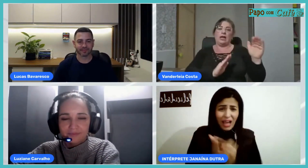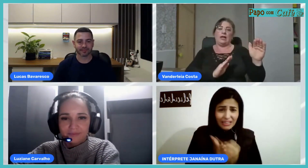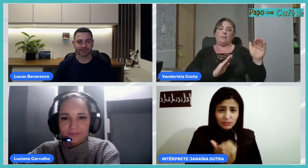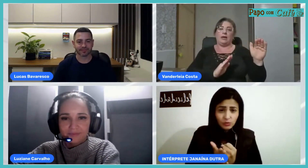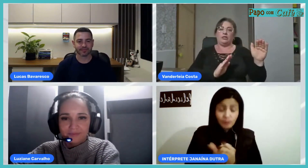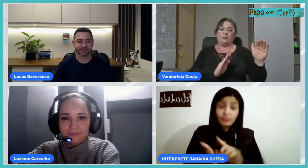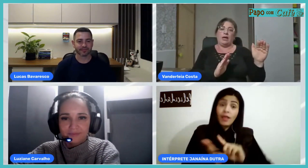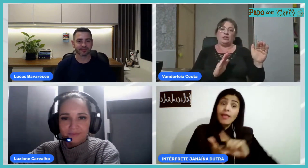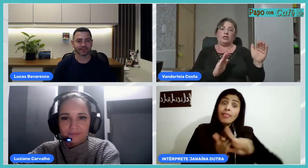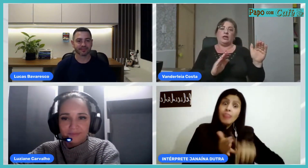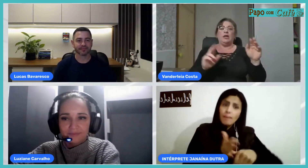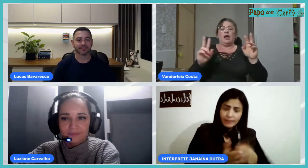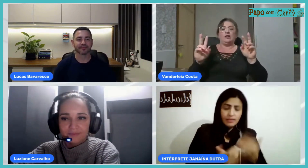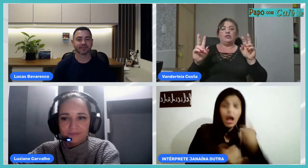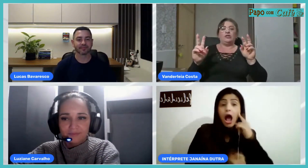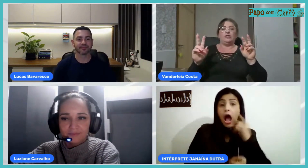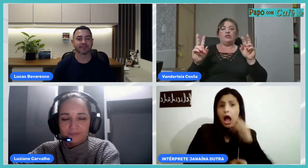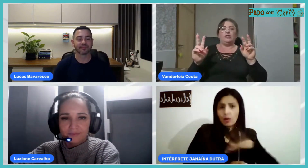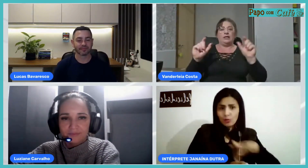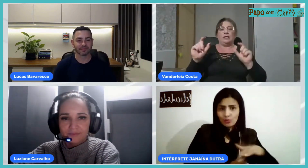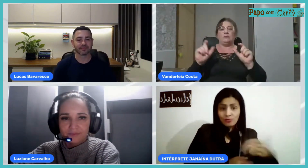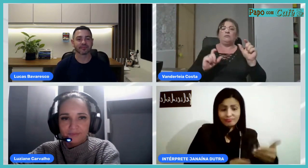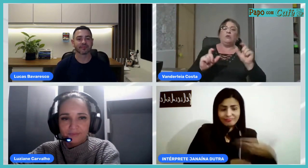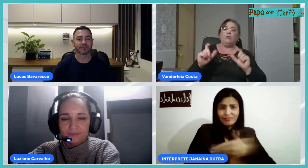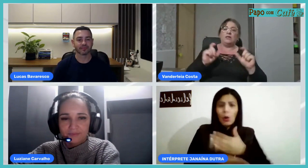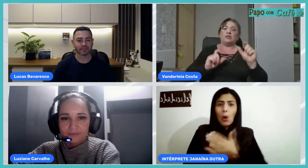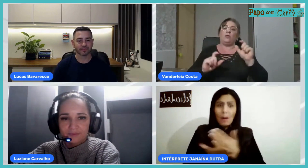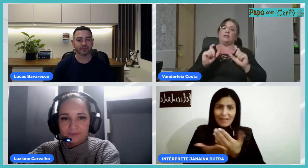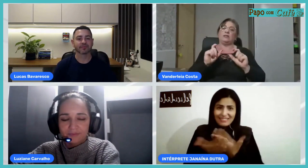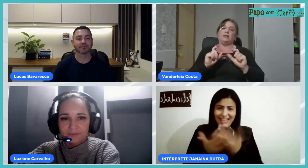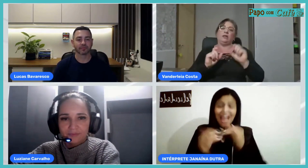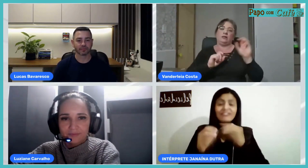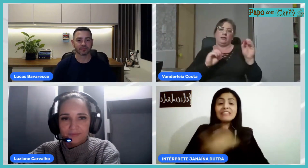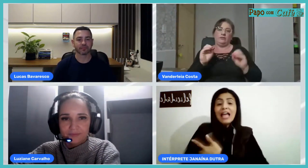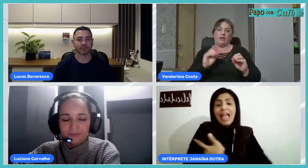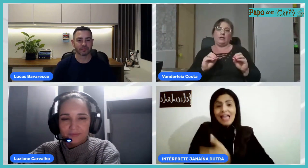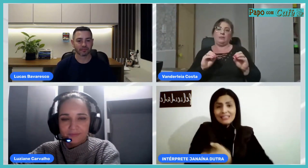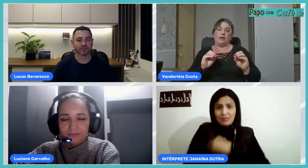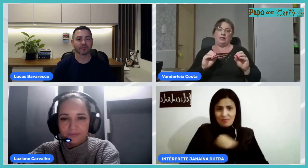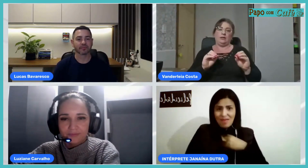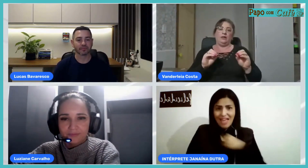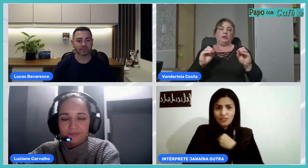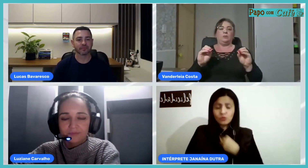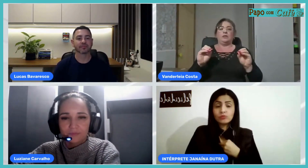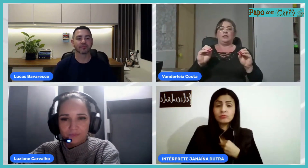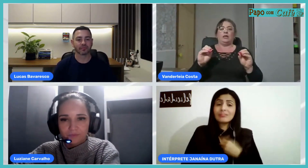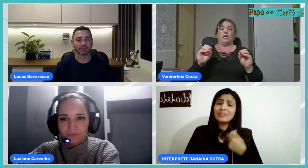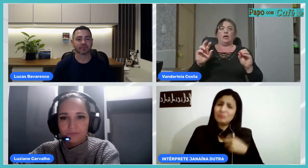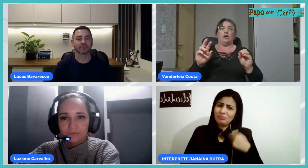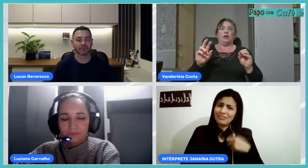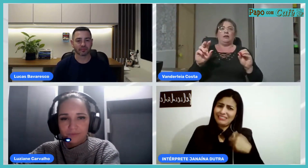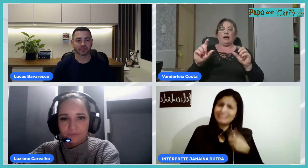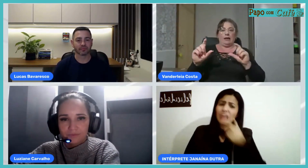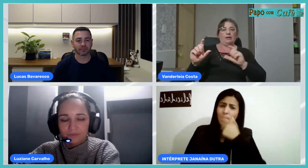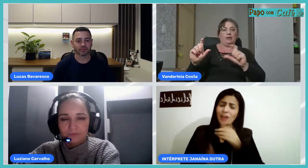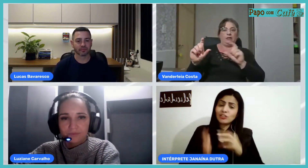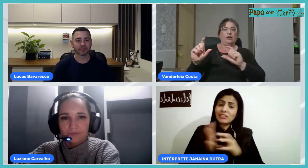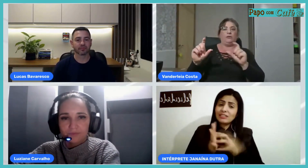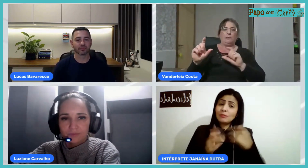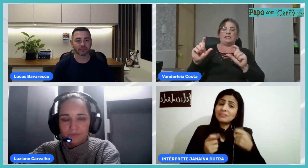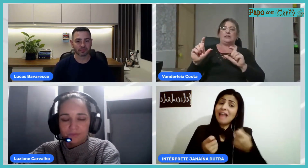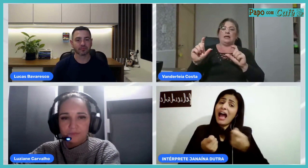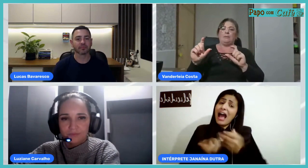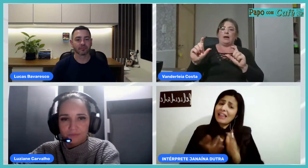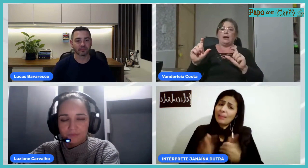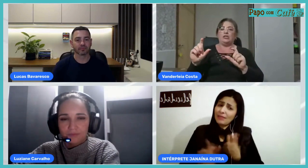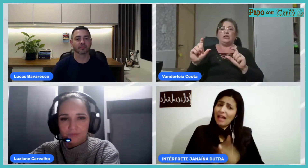quando chegar lá na parte médica, a gente tem ainda algumas coisas que o Detran deveria adaptar. Tipo assim, tá lá no Detran que